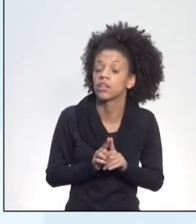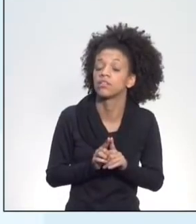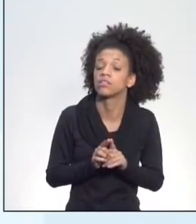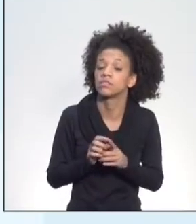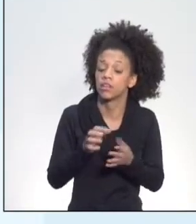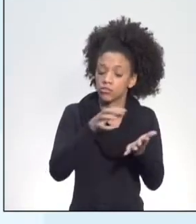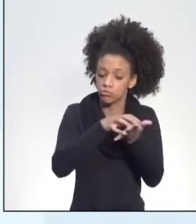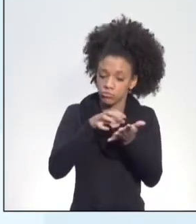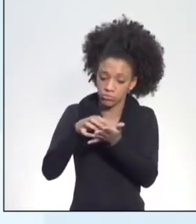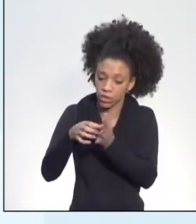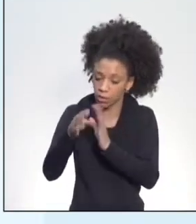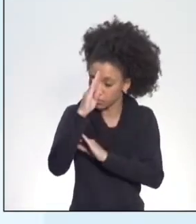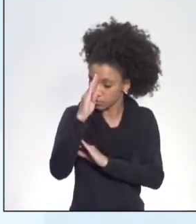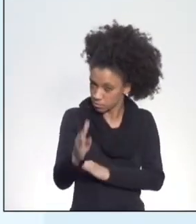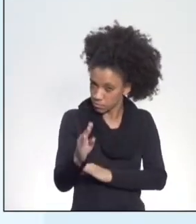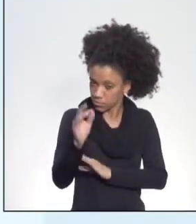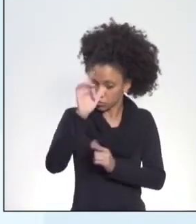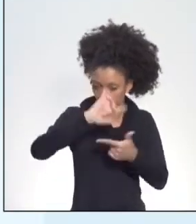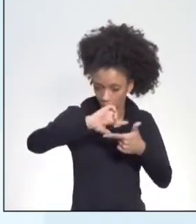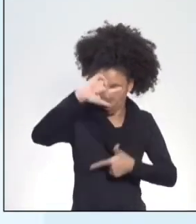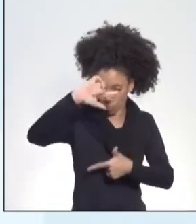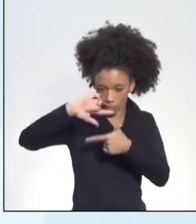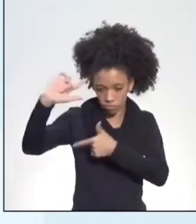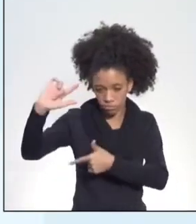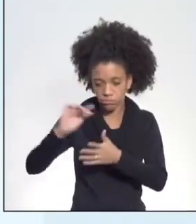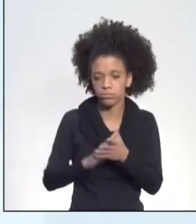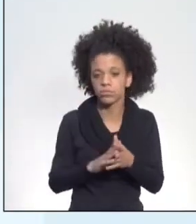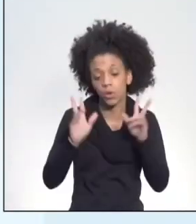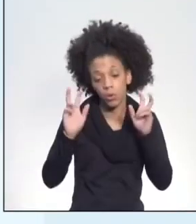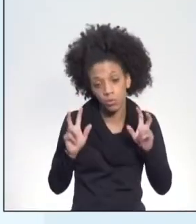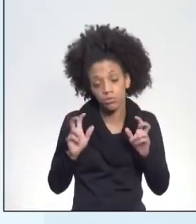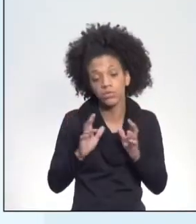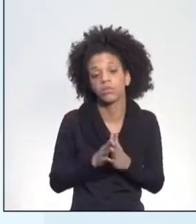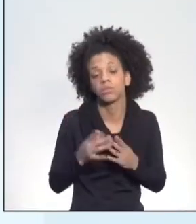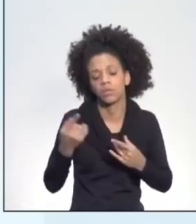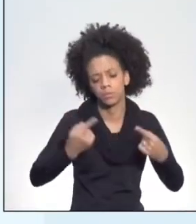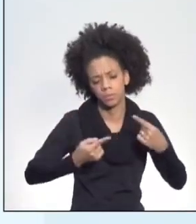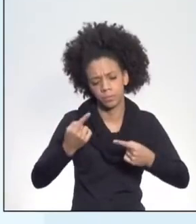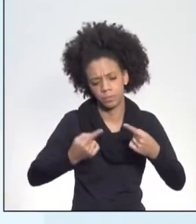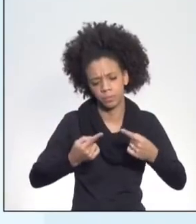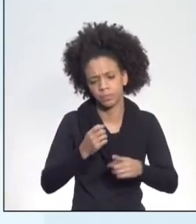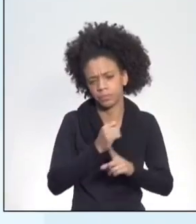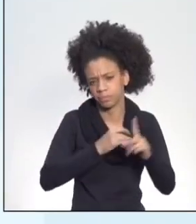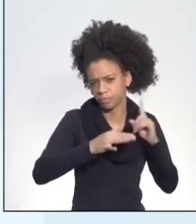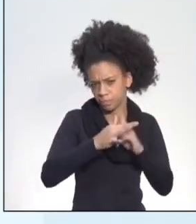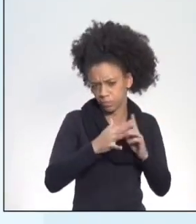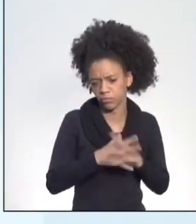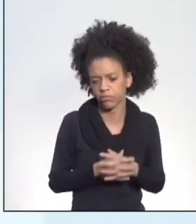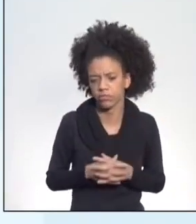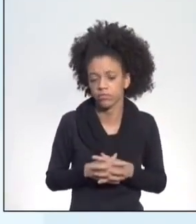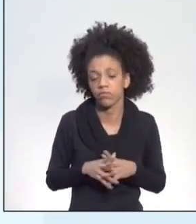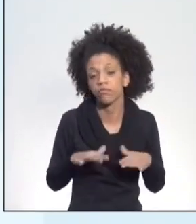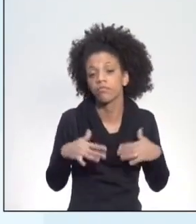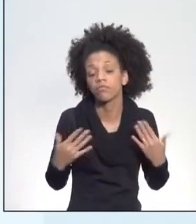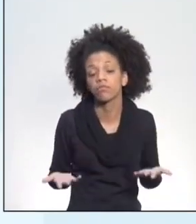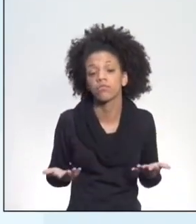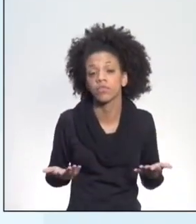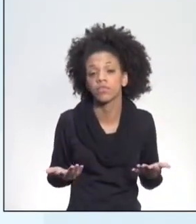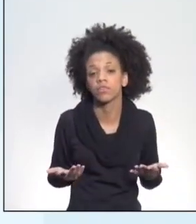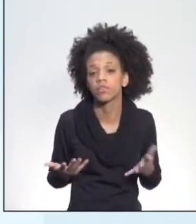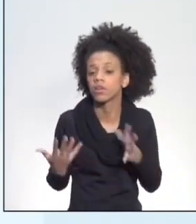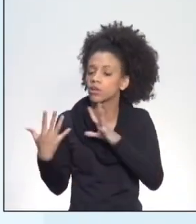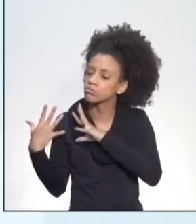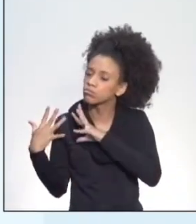principais suportes. Entre os temas abordados, geralmente estão a crítica social e cenas bem-humoradas. Ou seja, né,